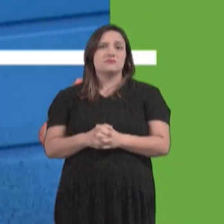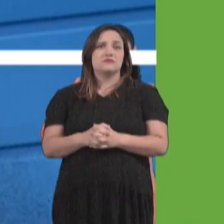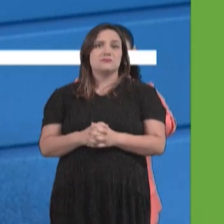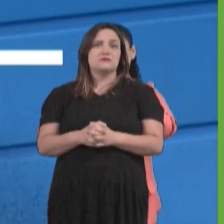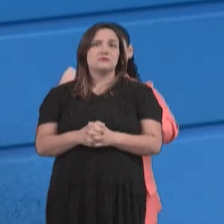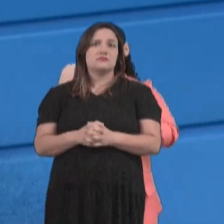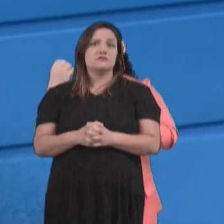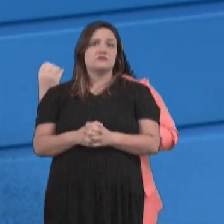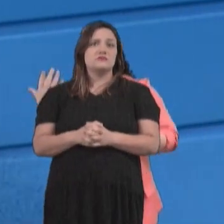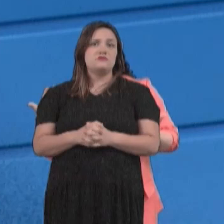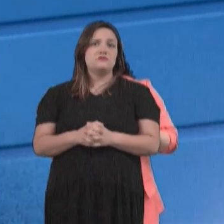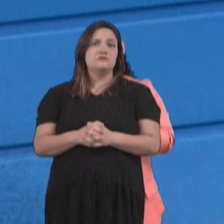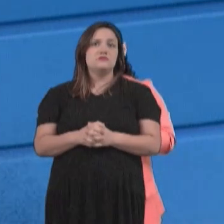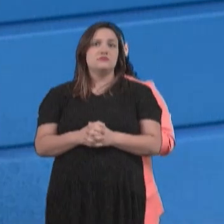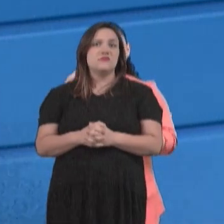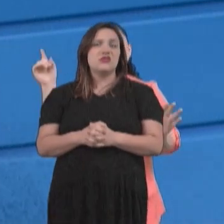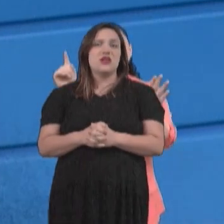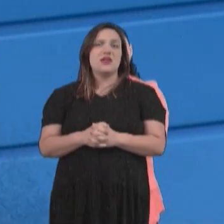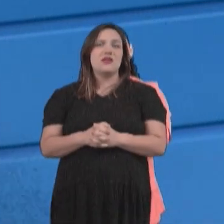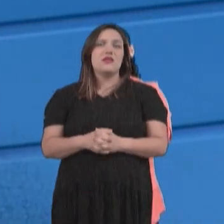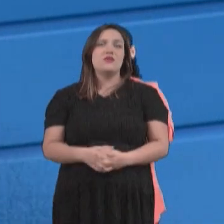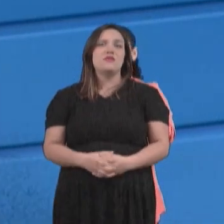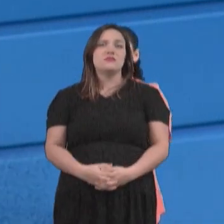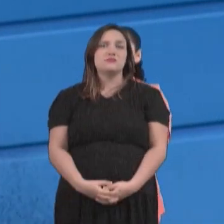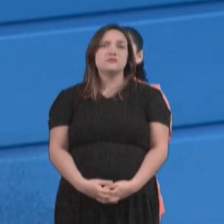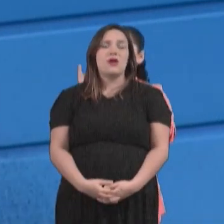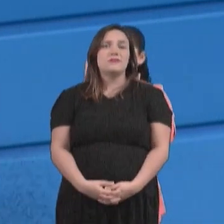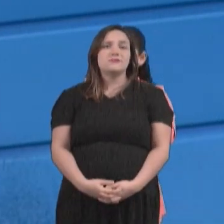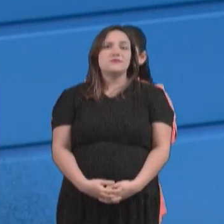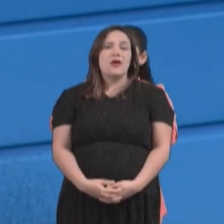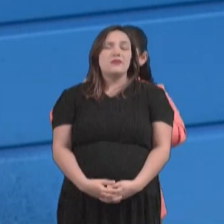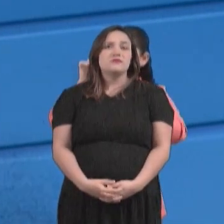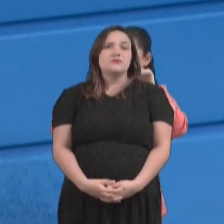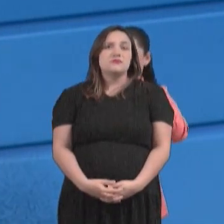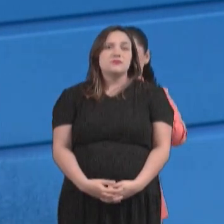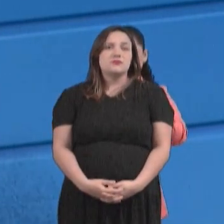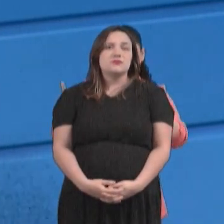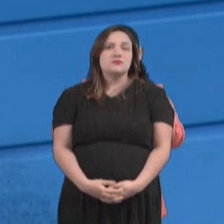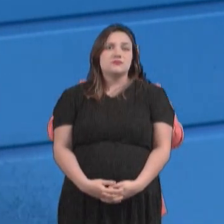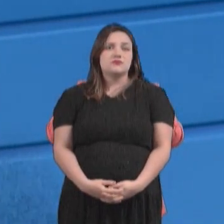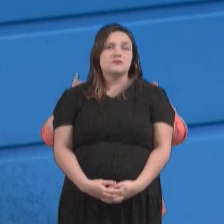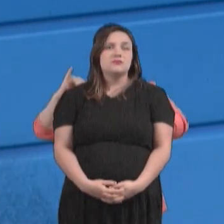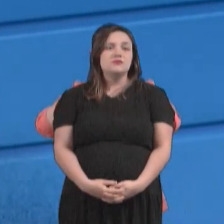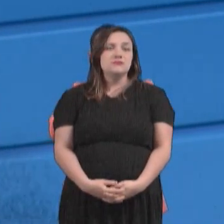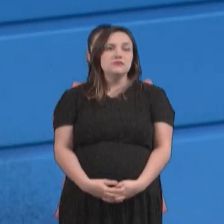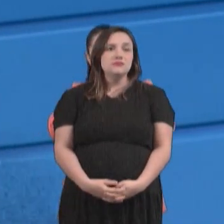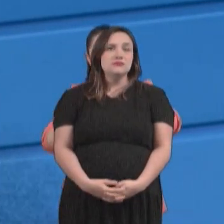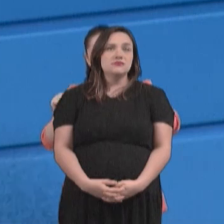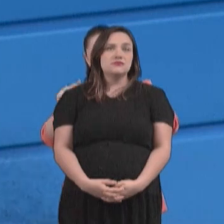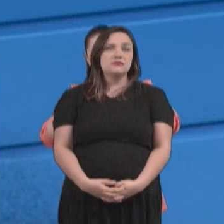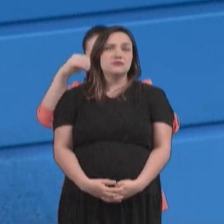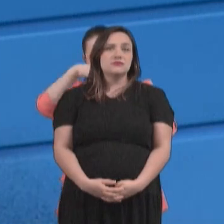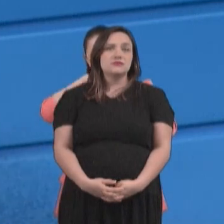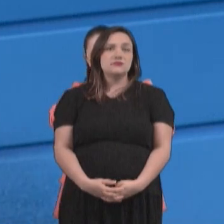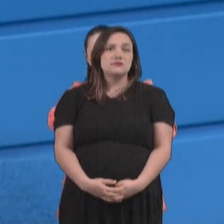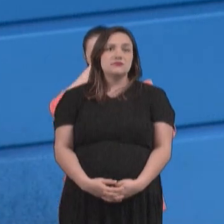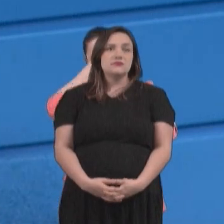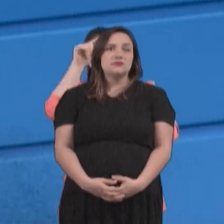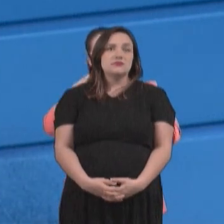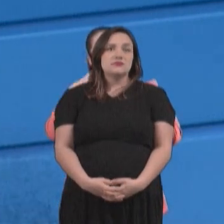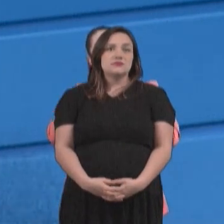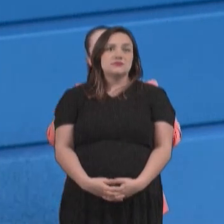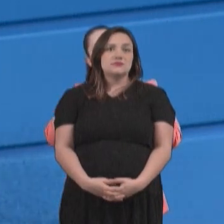Senhor presidente, essa pergunta diante das matérias veiculadas sobre a suspensão dos voos no Mato Grosso do